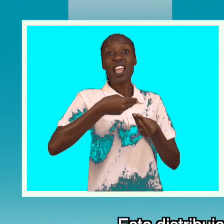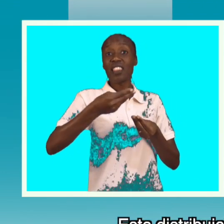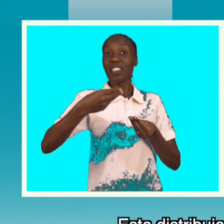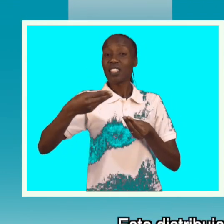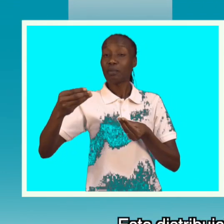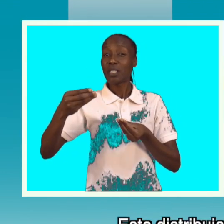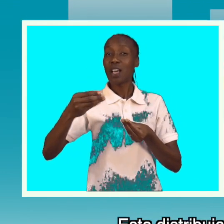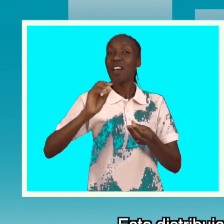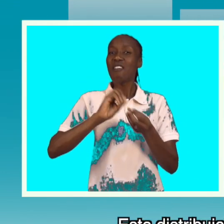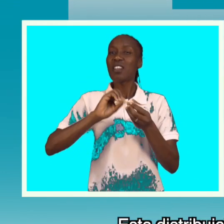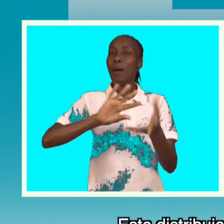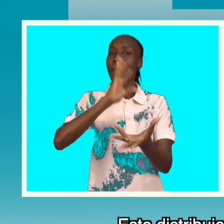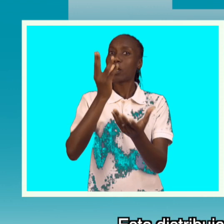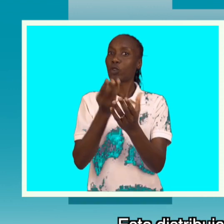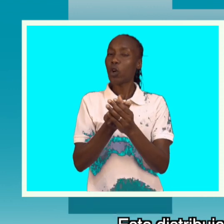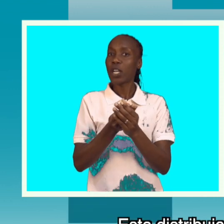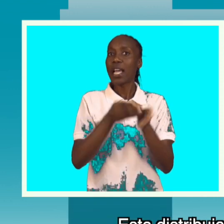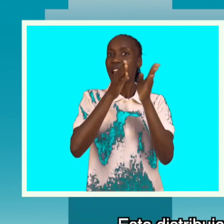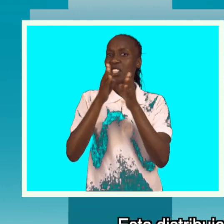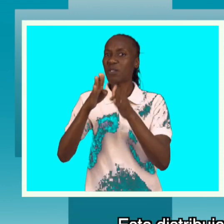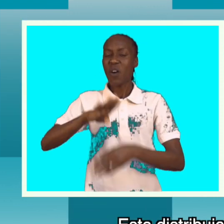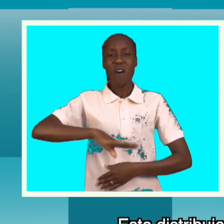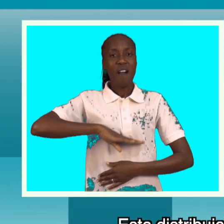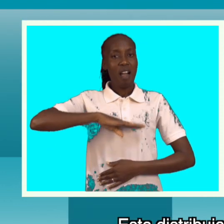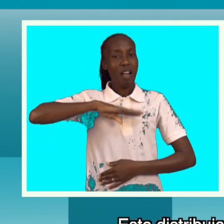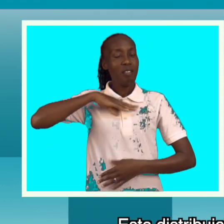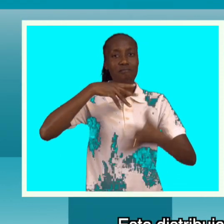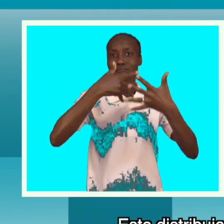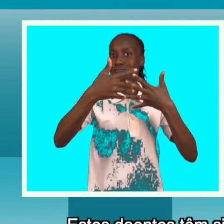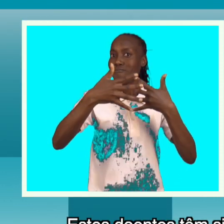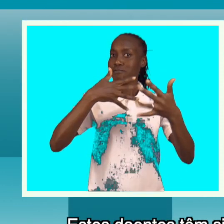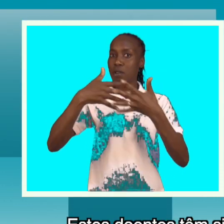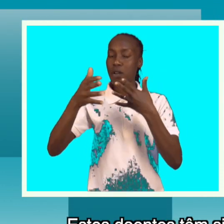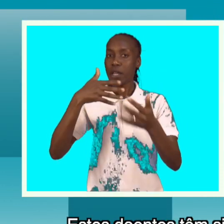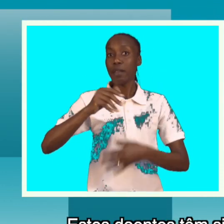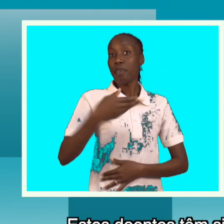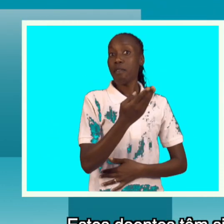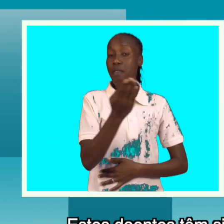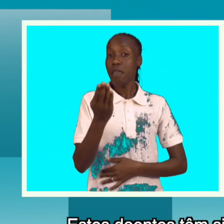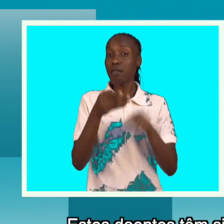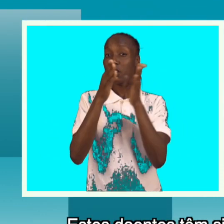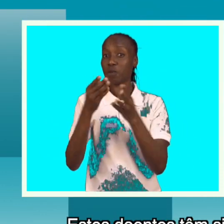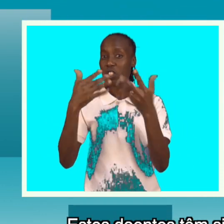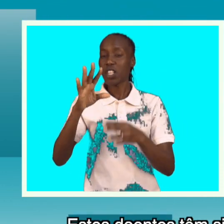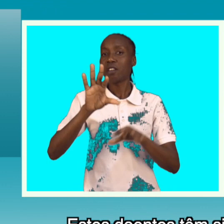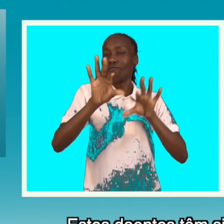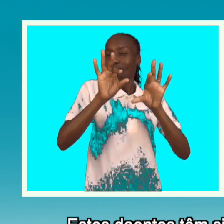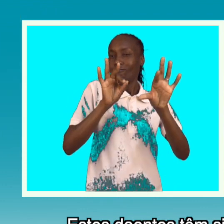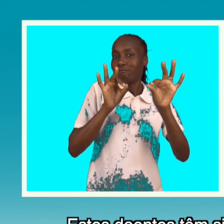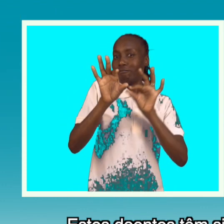feita para todos os grupos etários, dependendo da necessidade, e estes doentes têm sido já